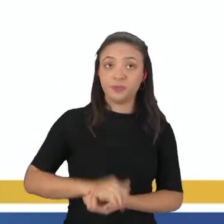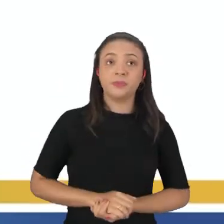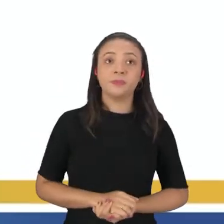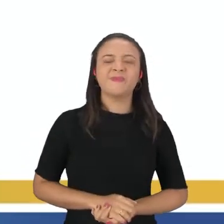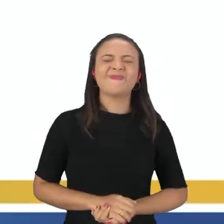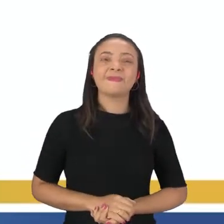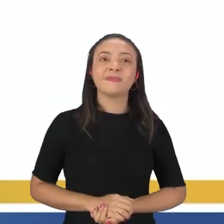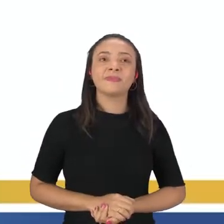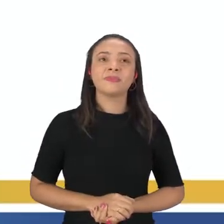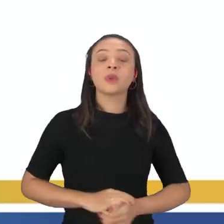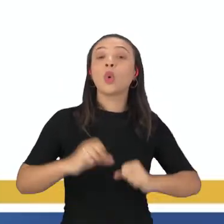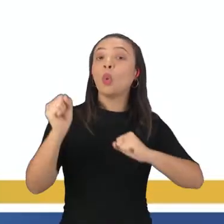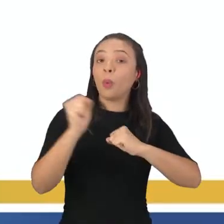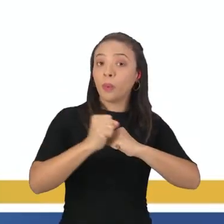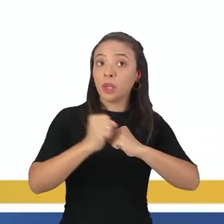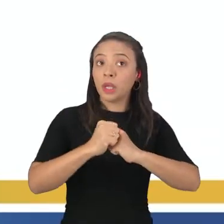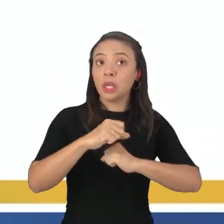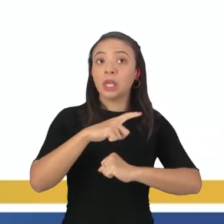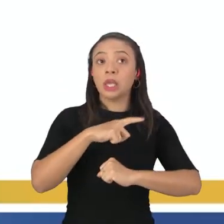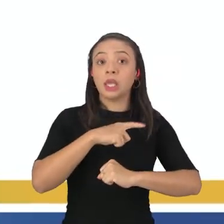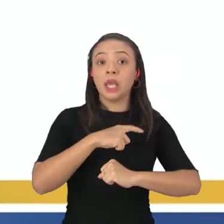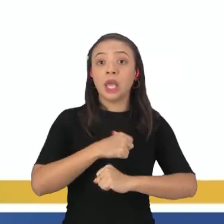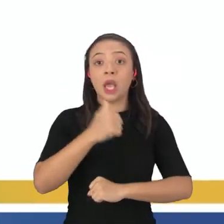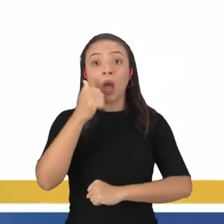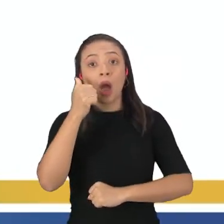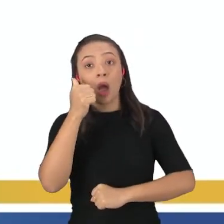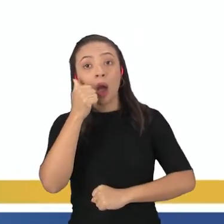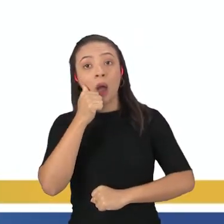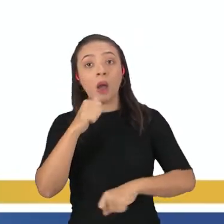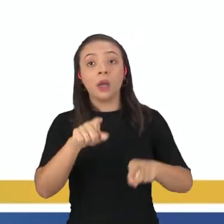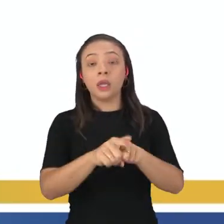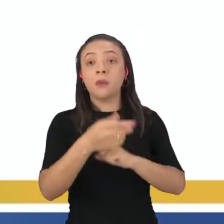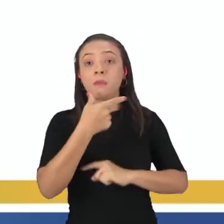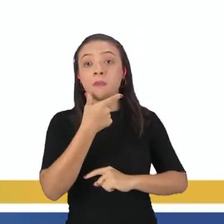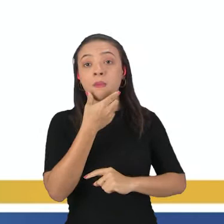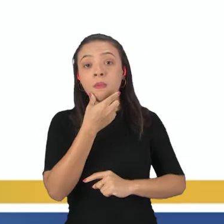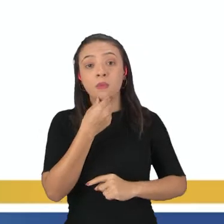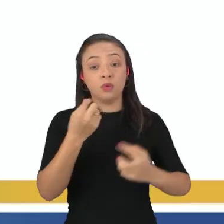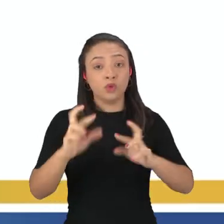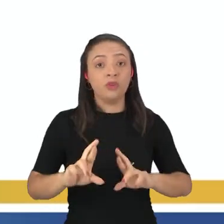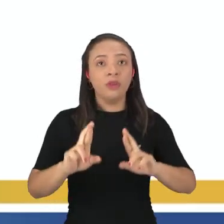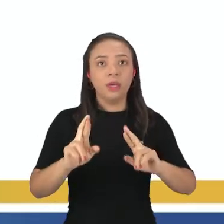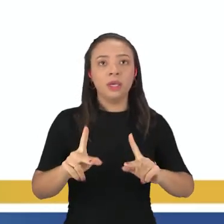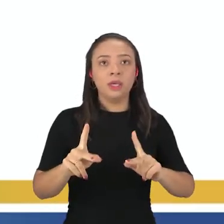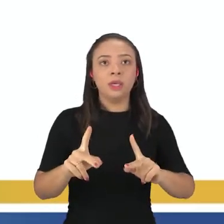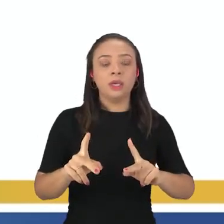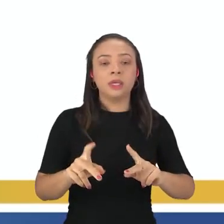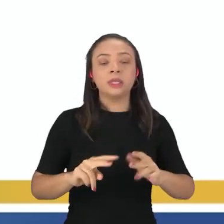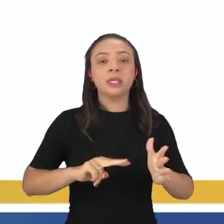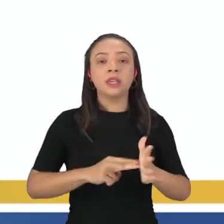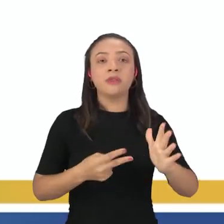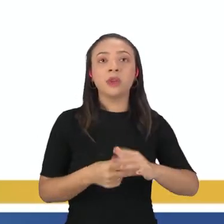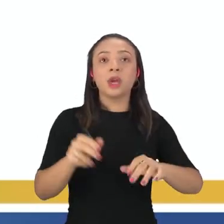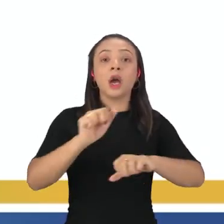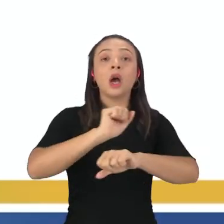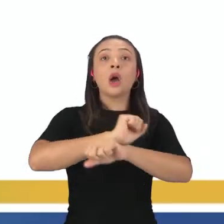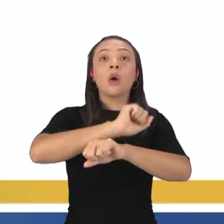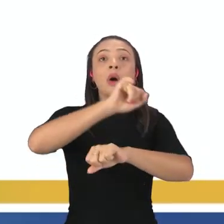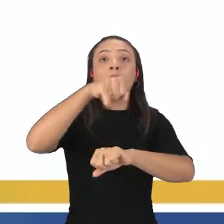vai dizer o seguinte: substantivos de gêneros diferentes, o adjetivo vai para o masculino,